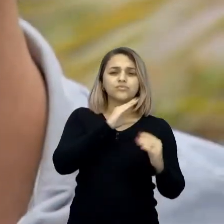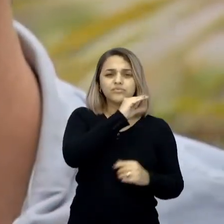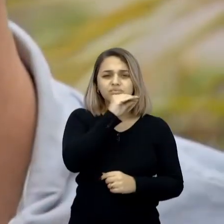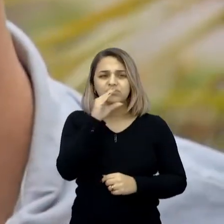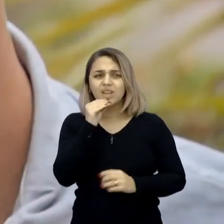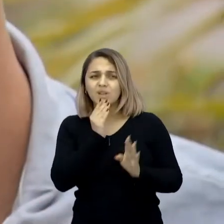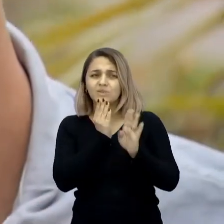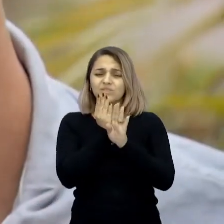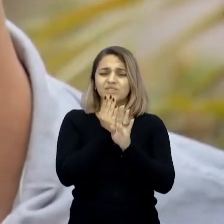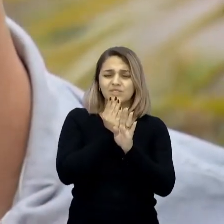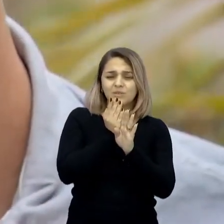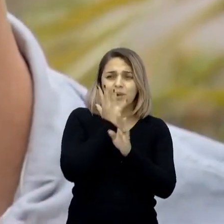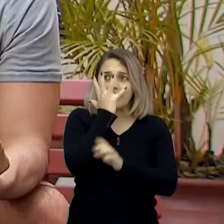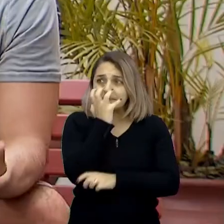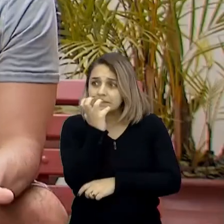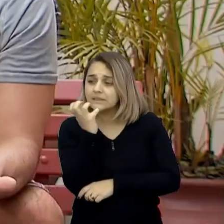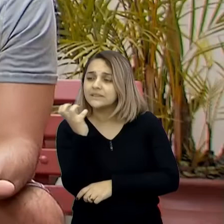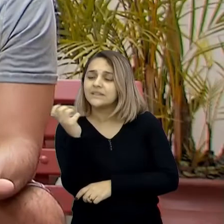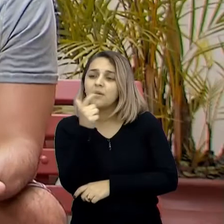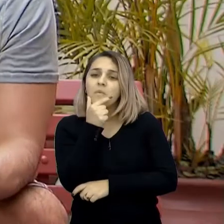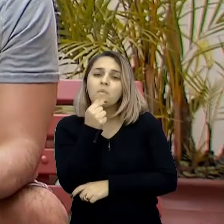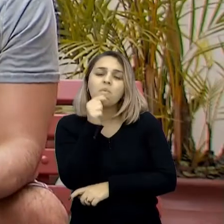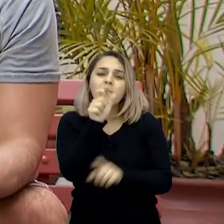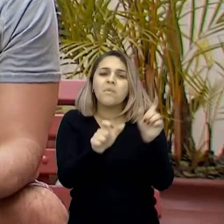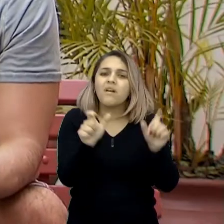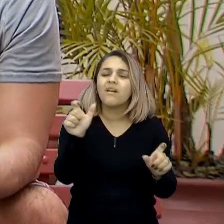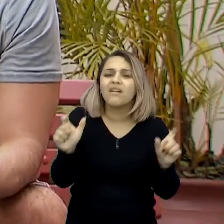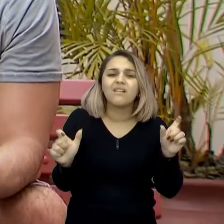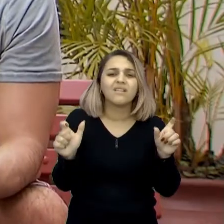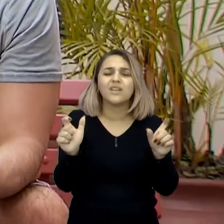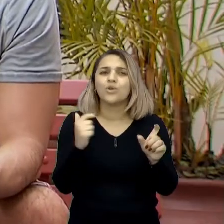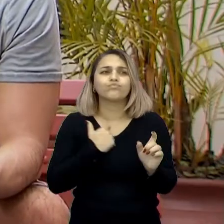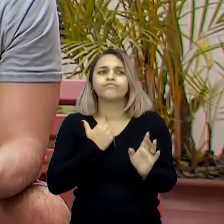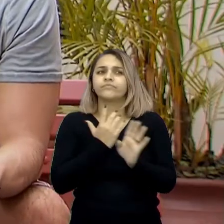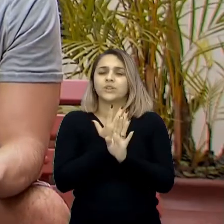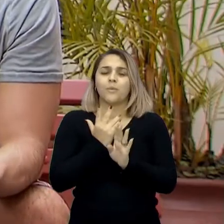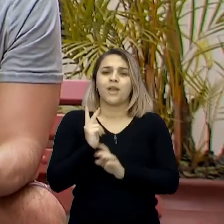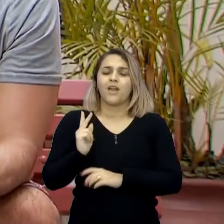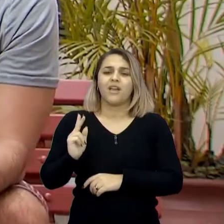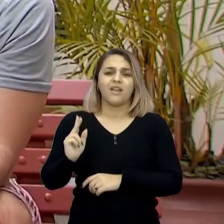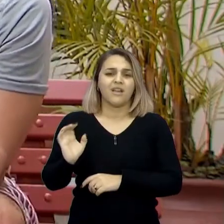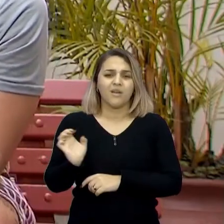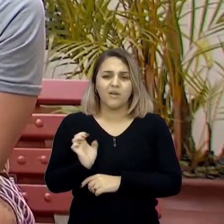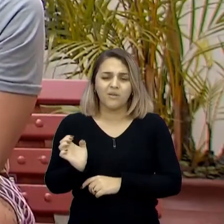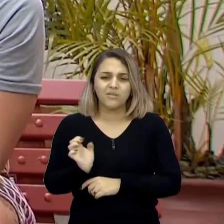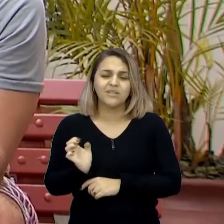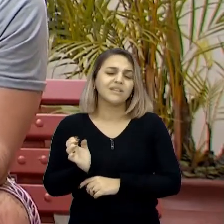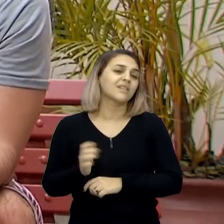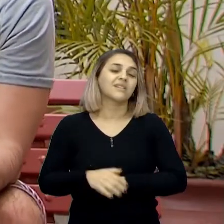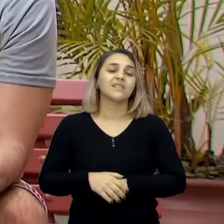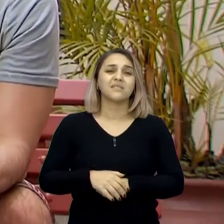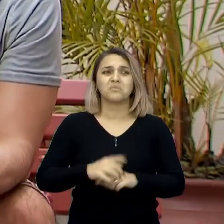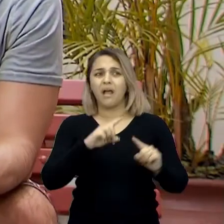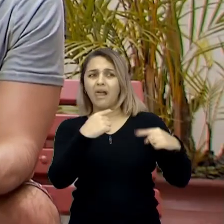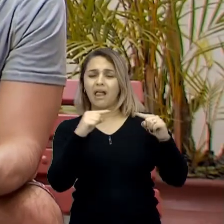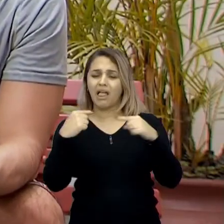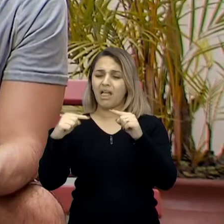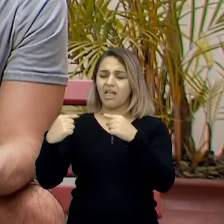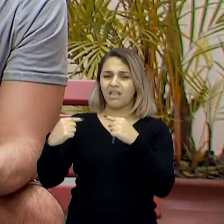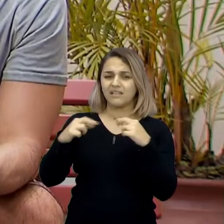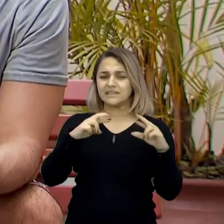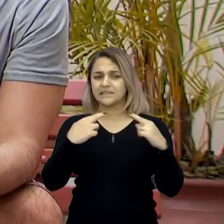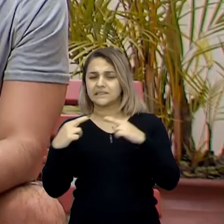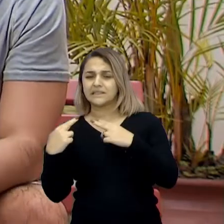porque eu sentia atração por garotos, mas eu não sabia o que era aquilo. E gay pra mim era um xingamento, só que eu ouvia na escola